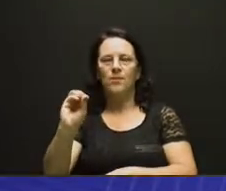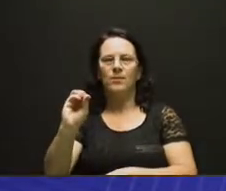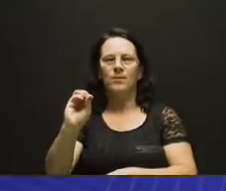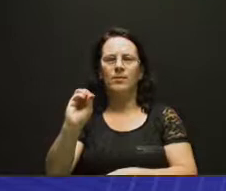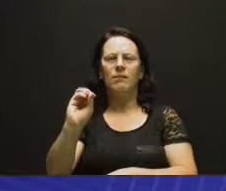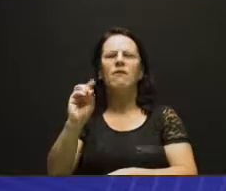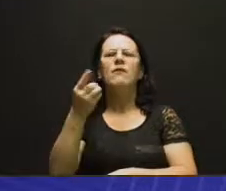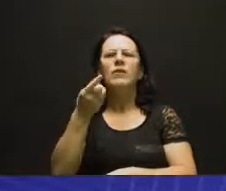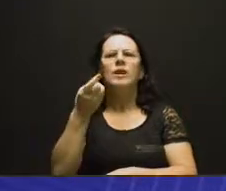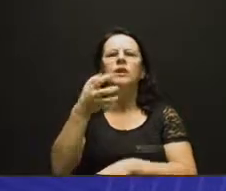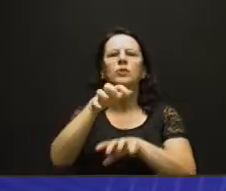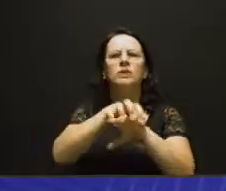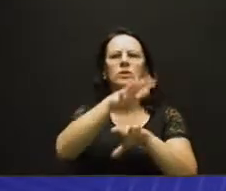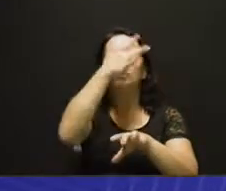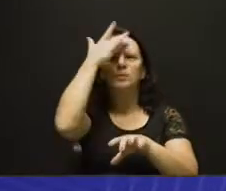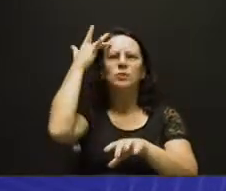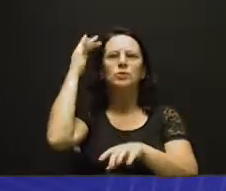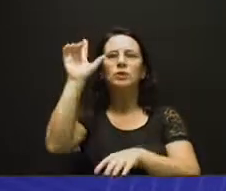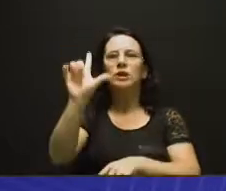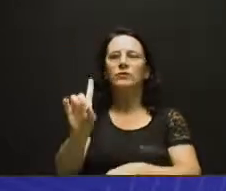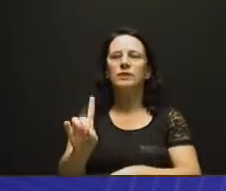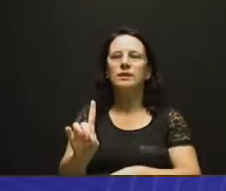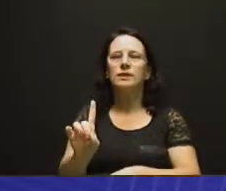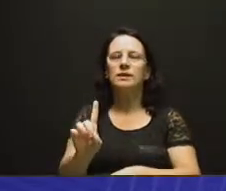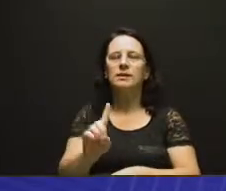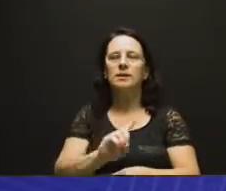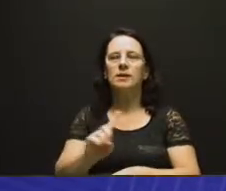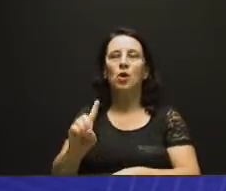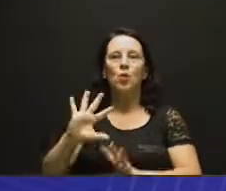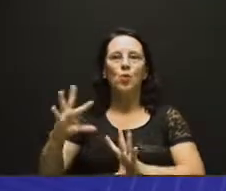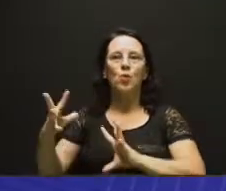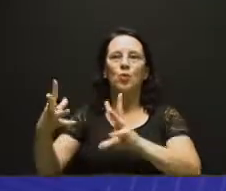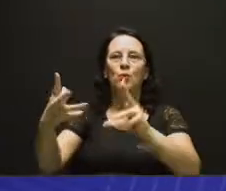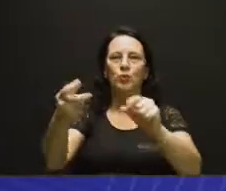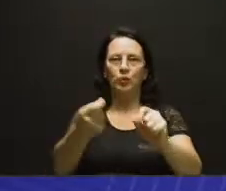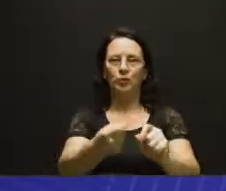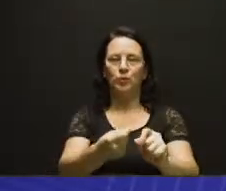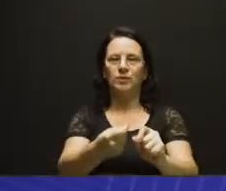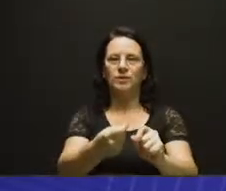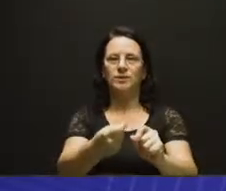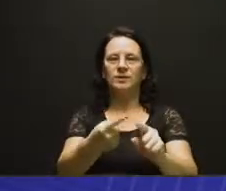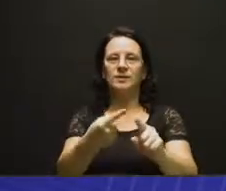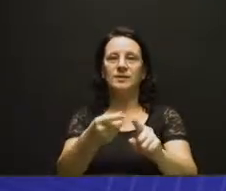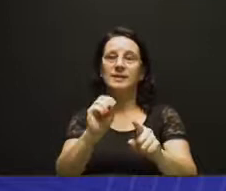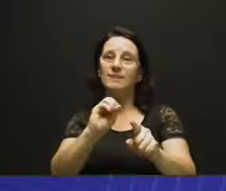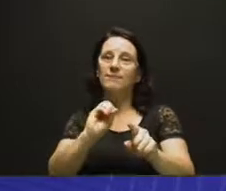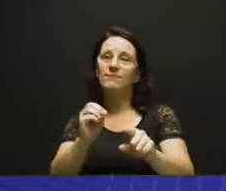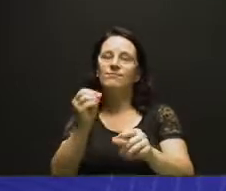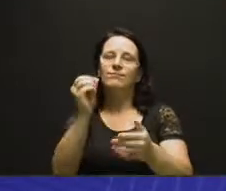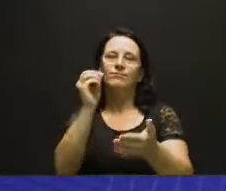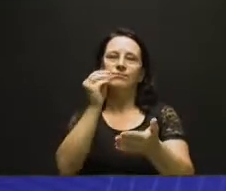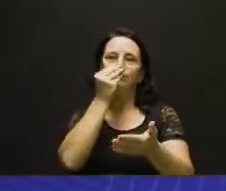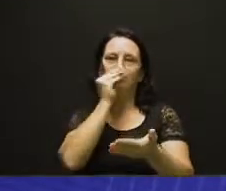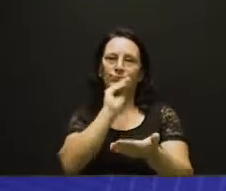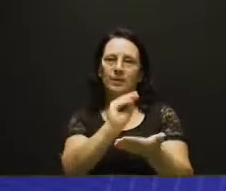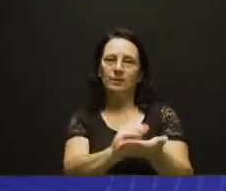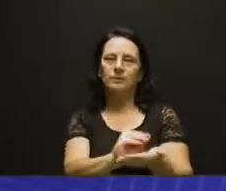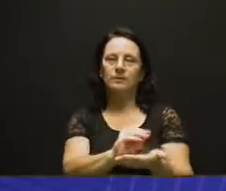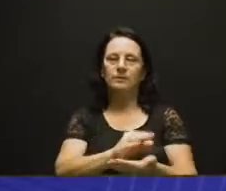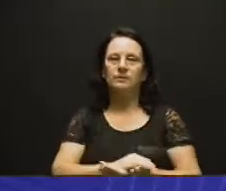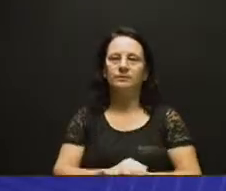inclusão das pessoas com deficiência não a inclusão é de todos senão vira exclusão então eu coloquei